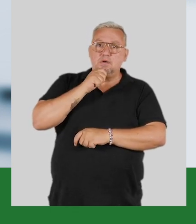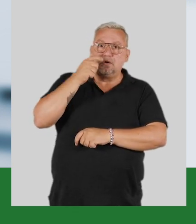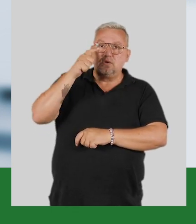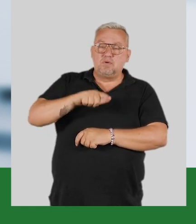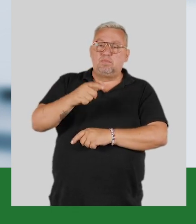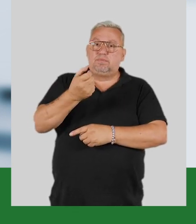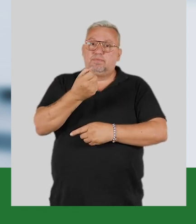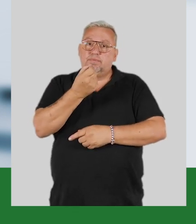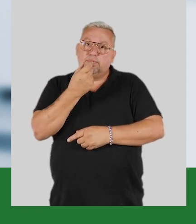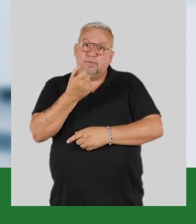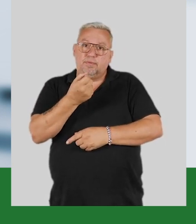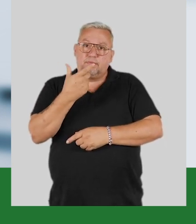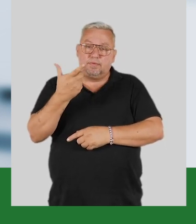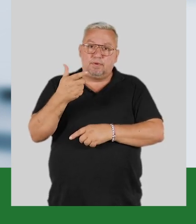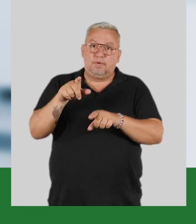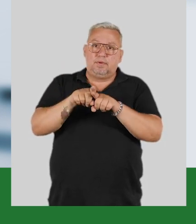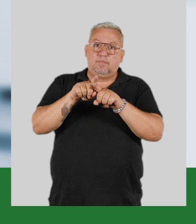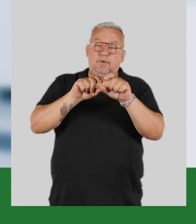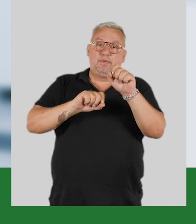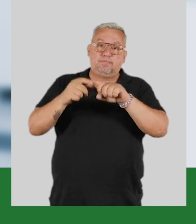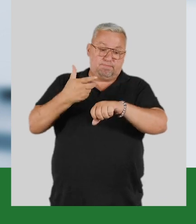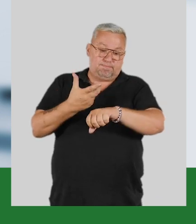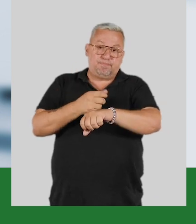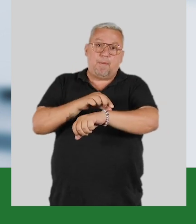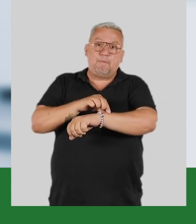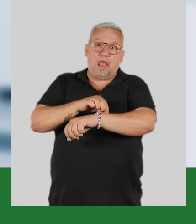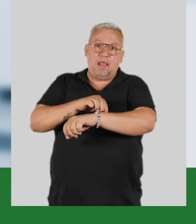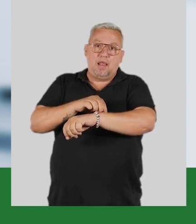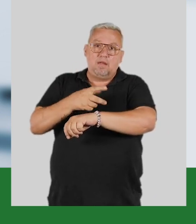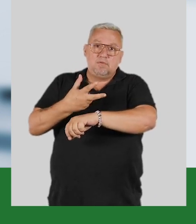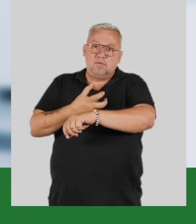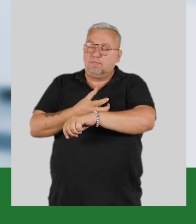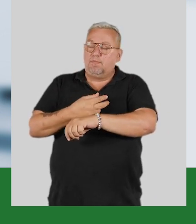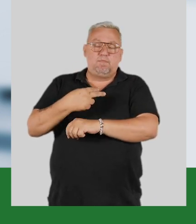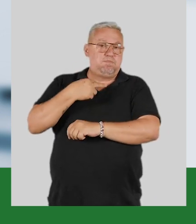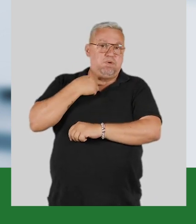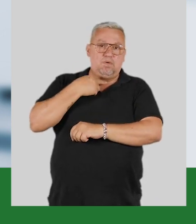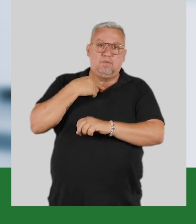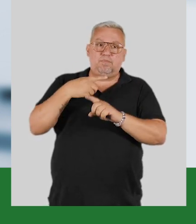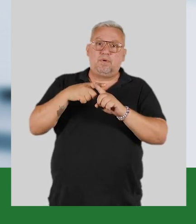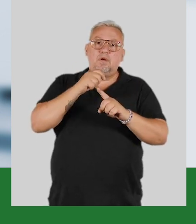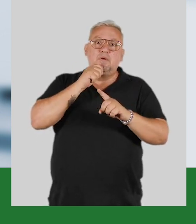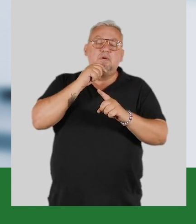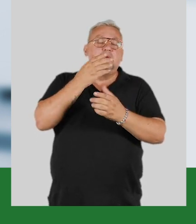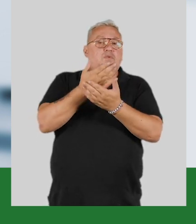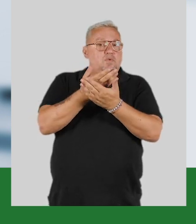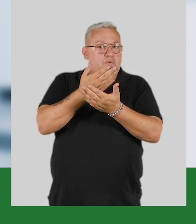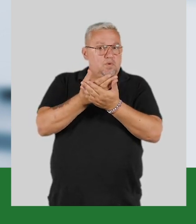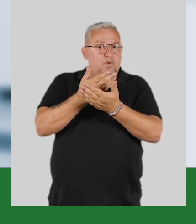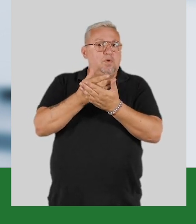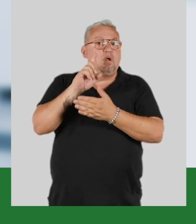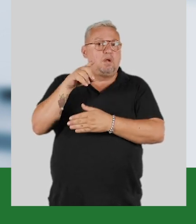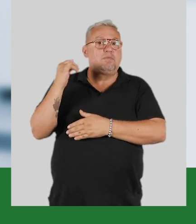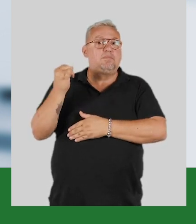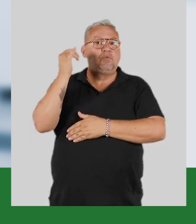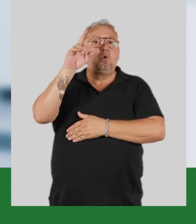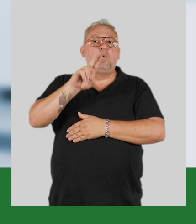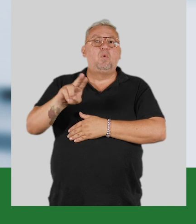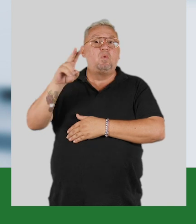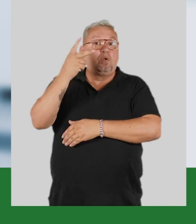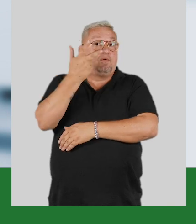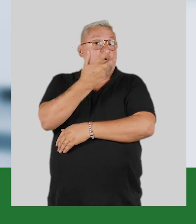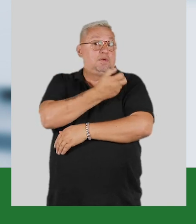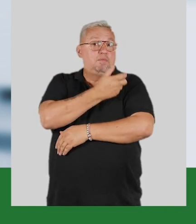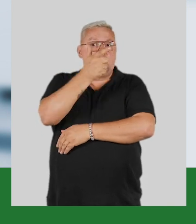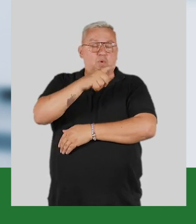vias, como por exemplo no subcutâneo. Isso porque nós não temos estudos ainda que validam o uso dessa vacina por